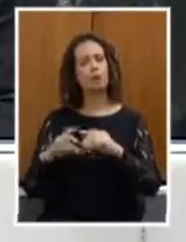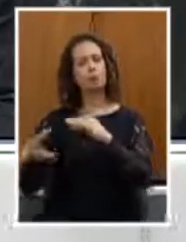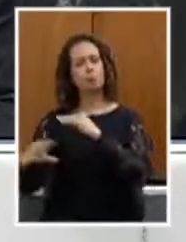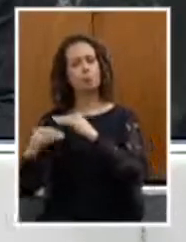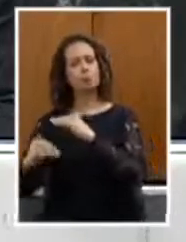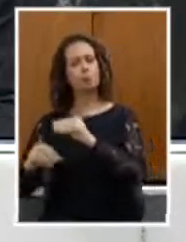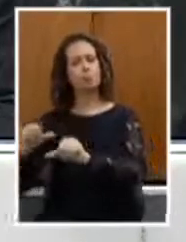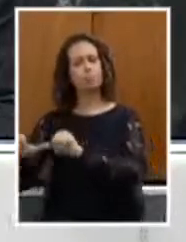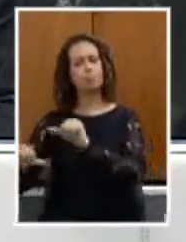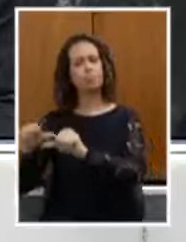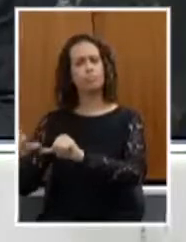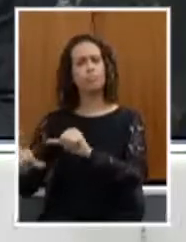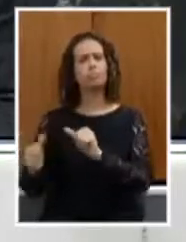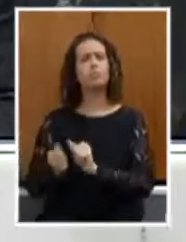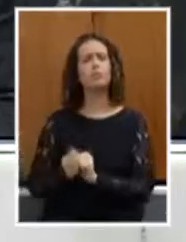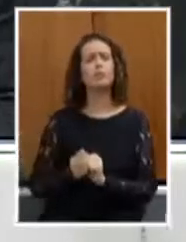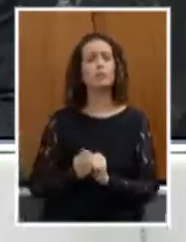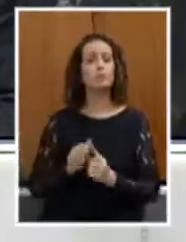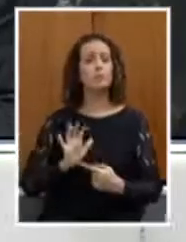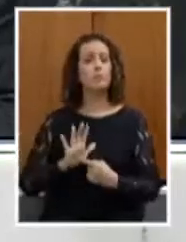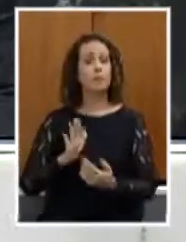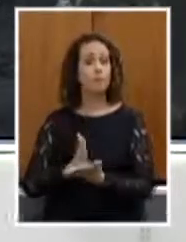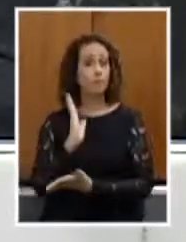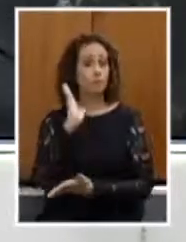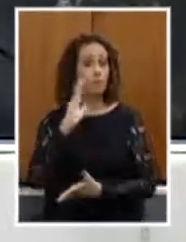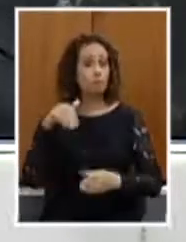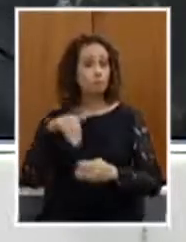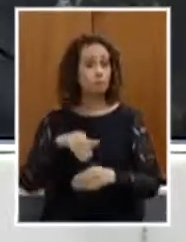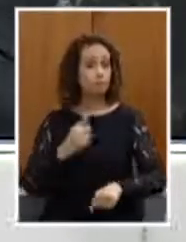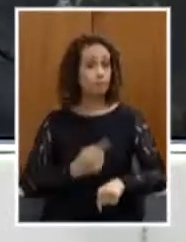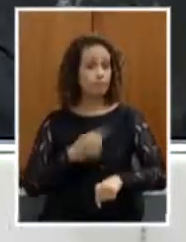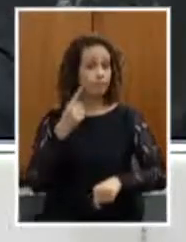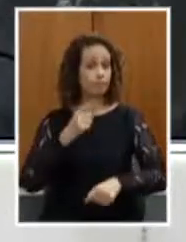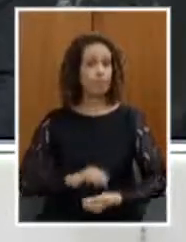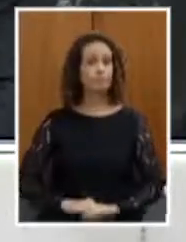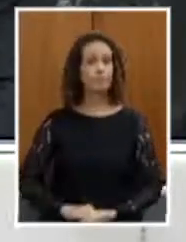parecer pela aprovação. Em votação.